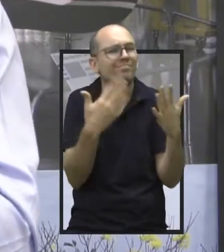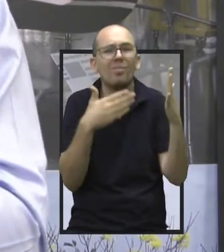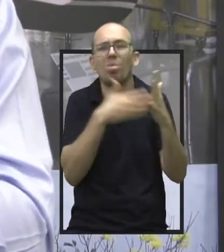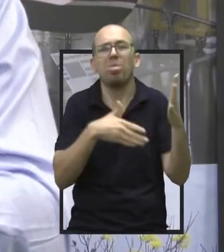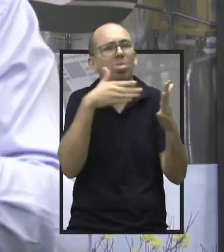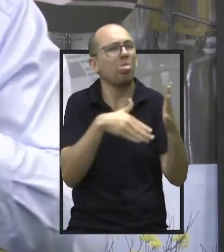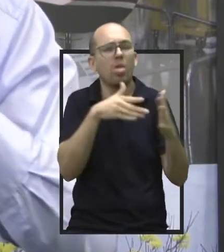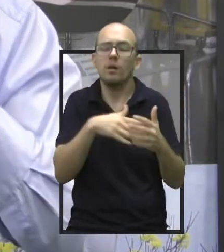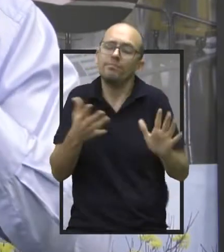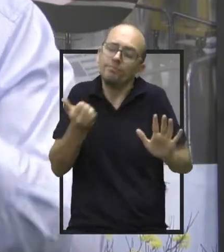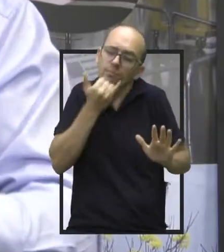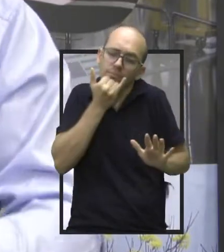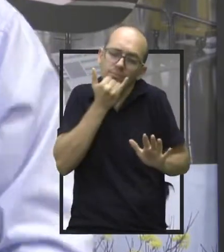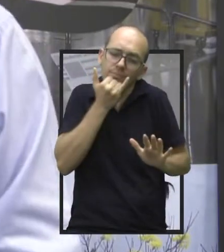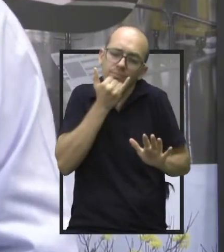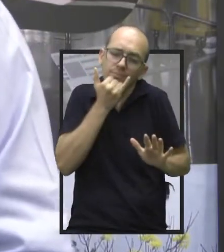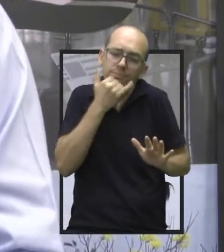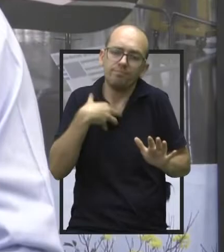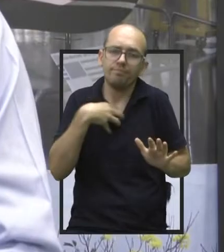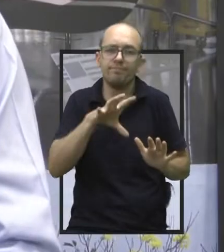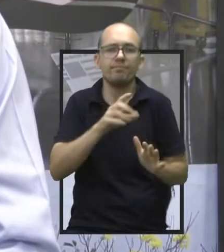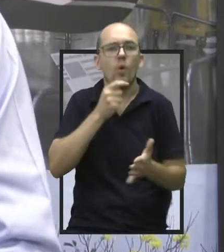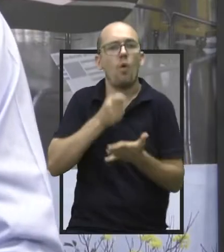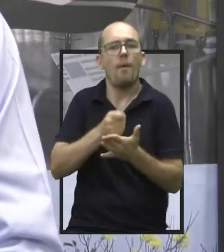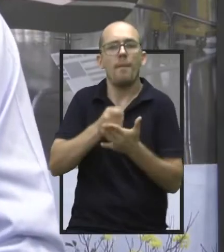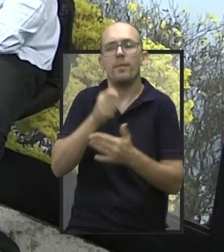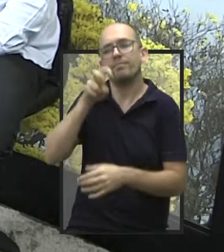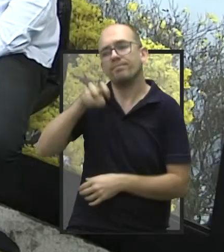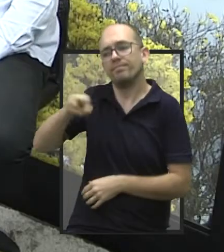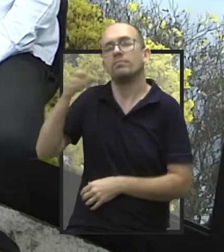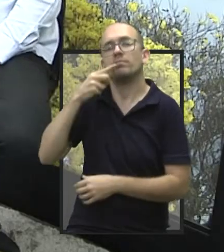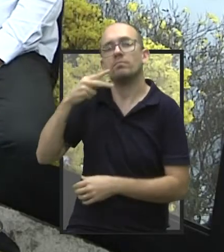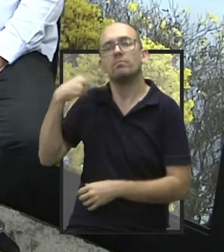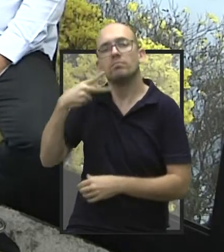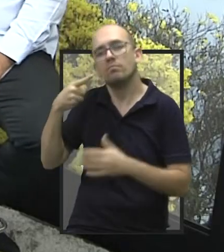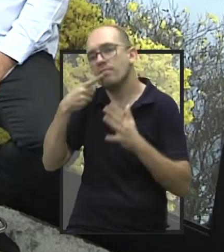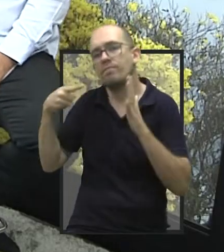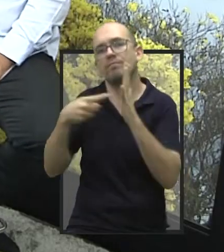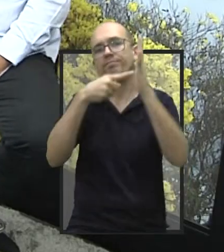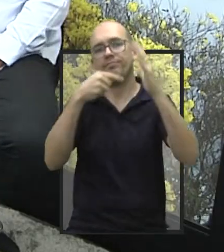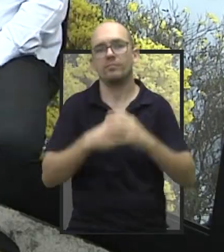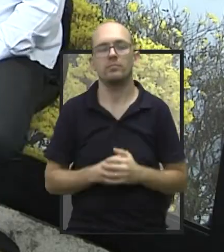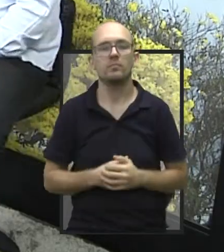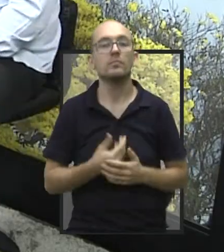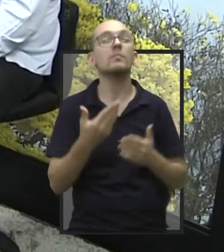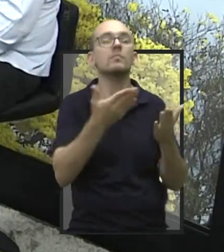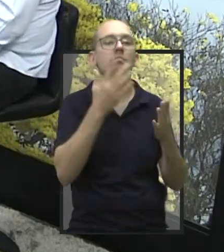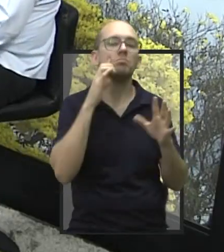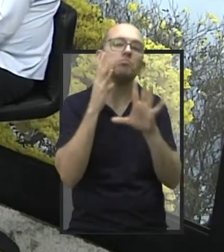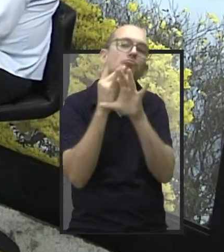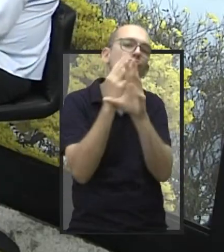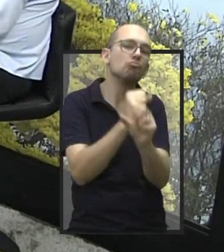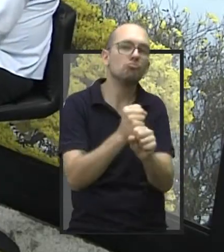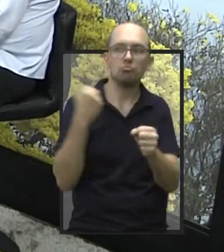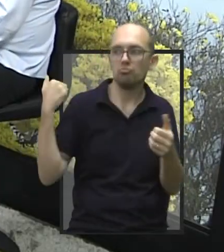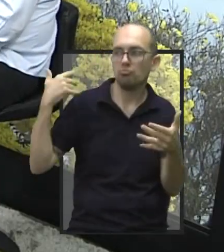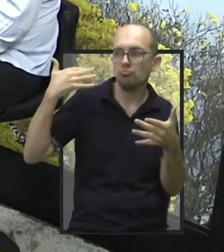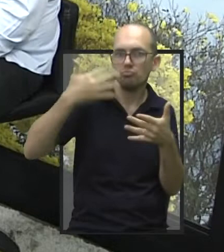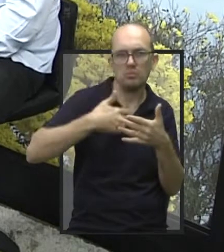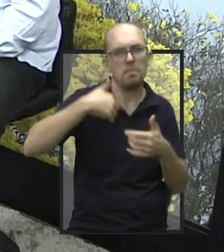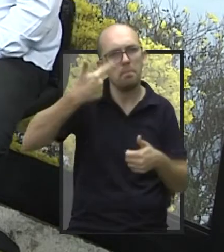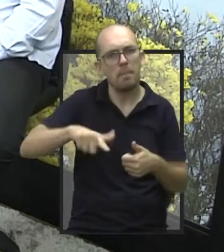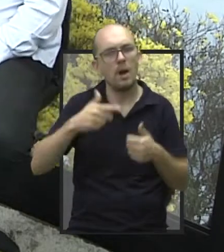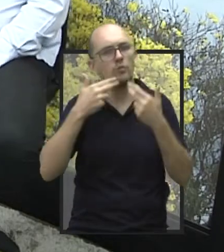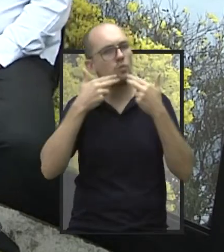a levar e fazer a reclamação com o promotor. E o balanço dessas representações, dessas últimas que o senhor fez, tem mais